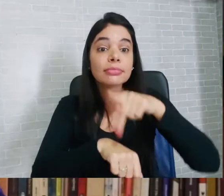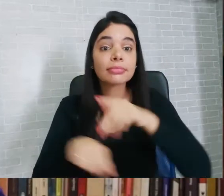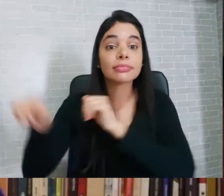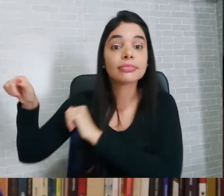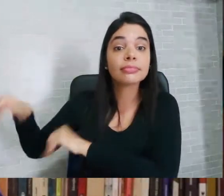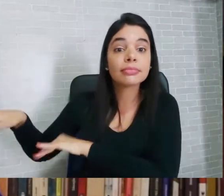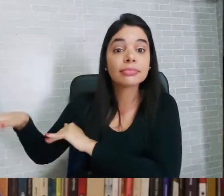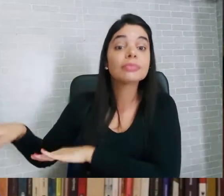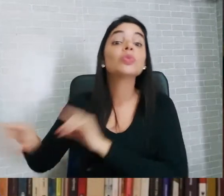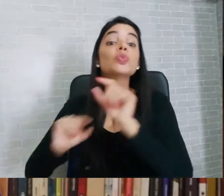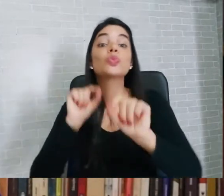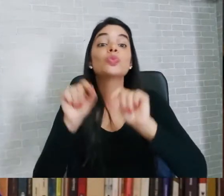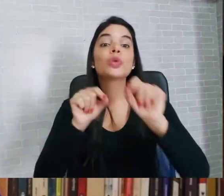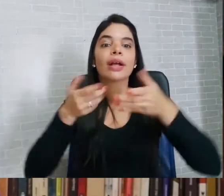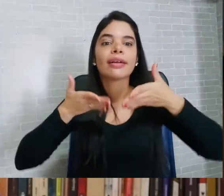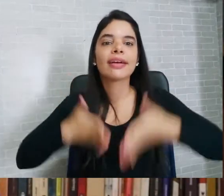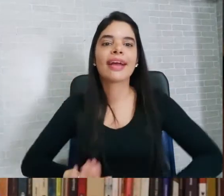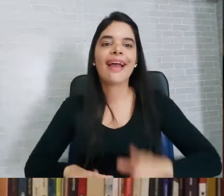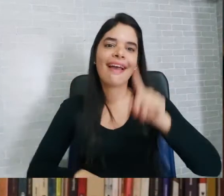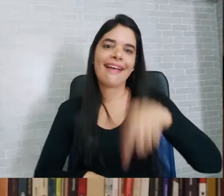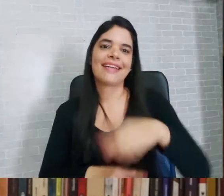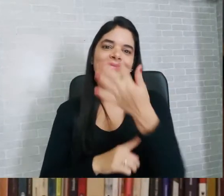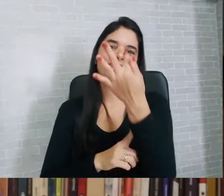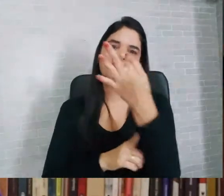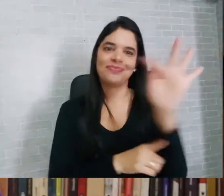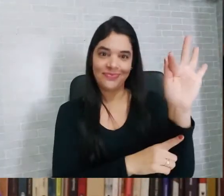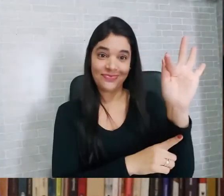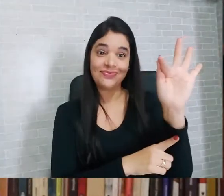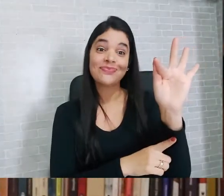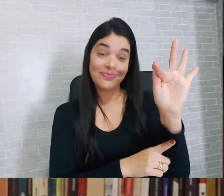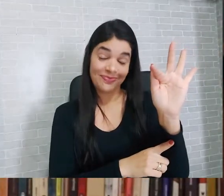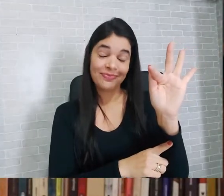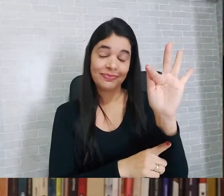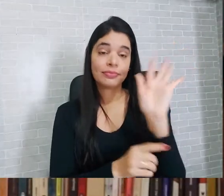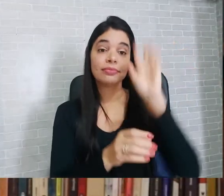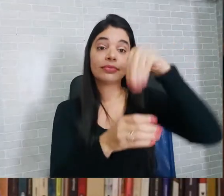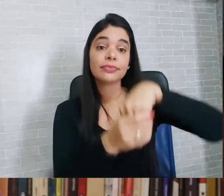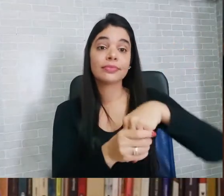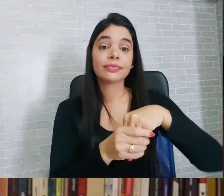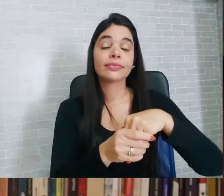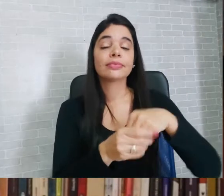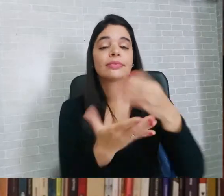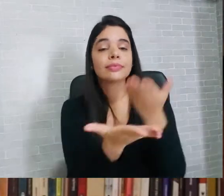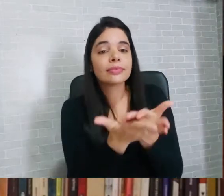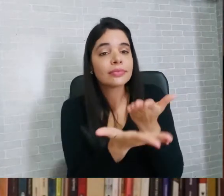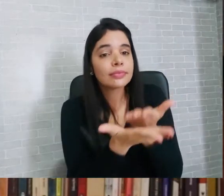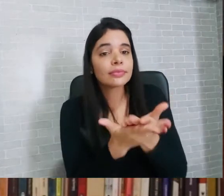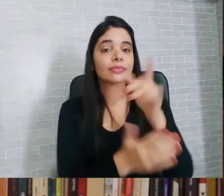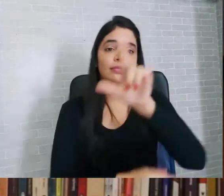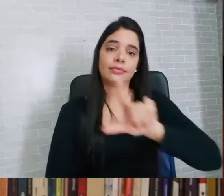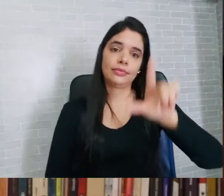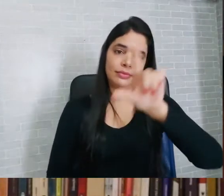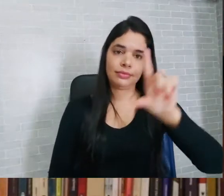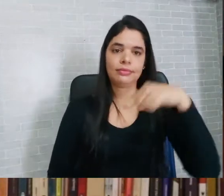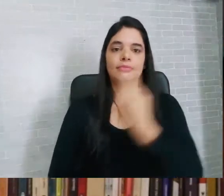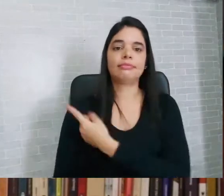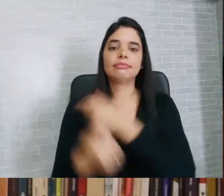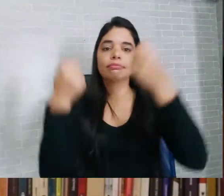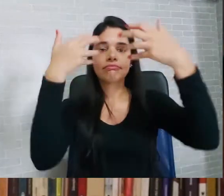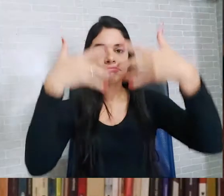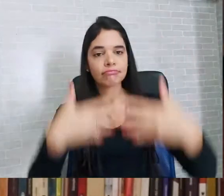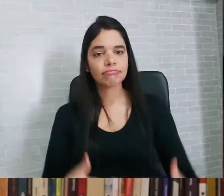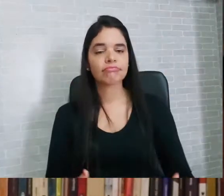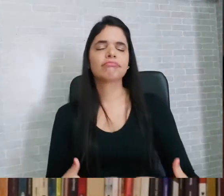francês. É francês. Nos estudos literários, a gente vai fazer remissão aqui,